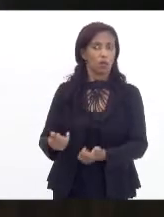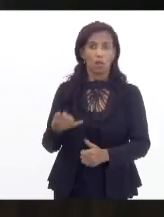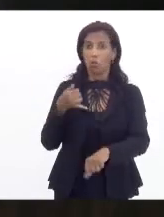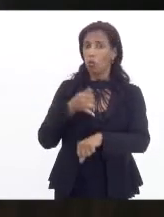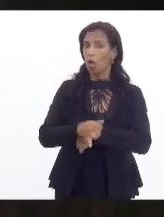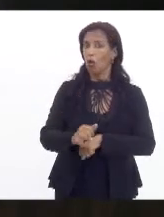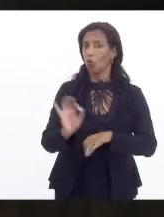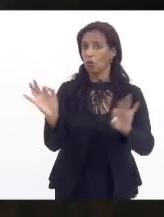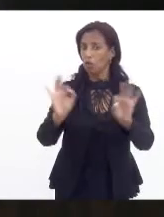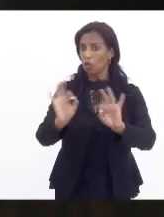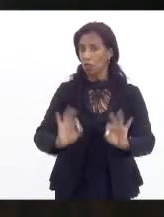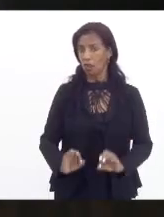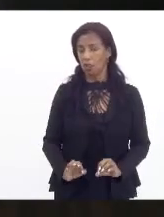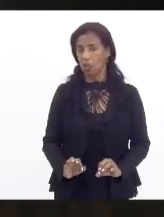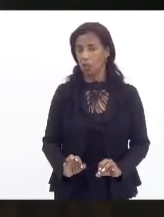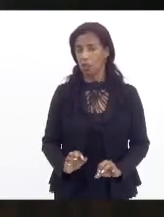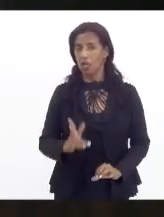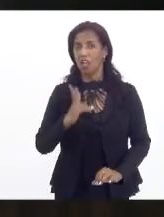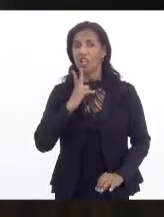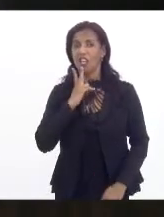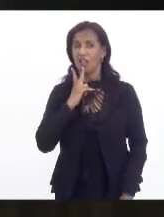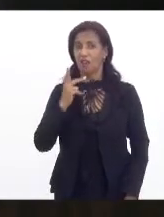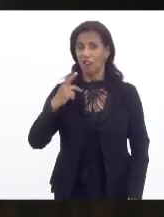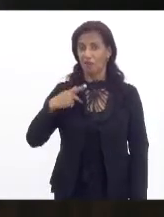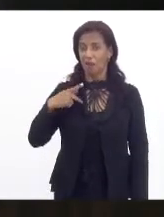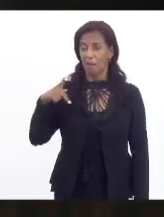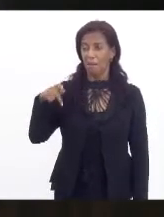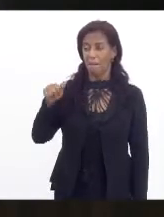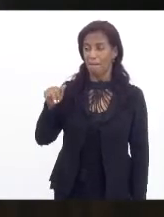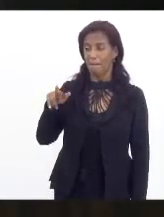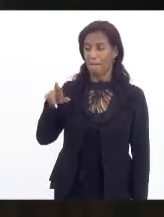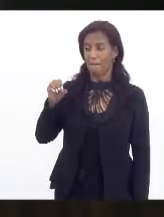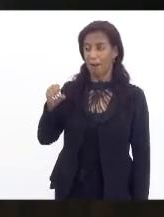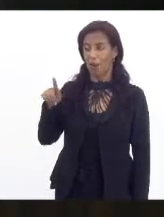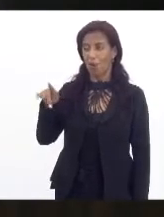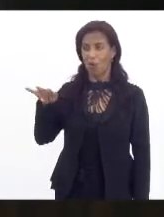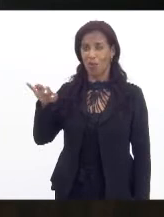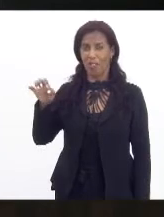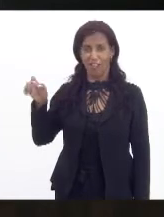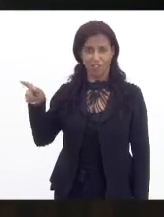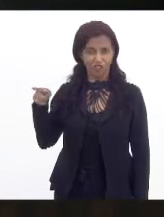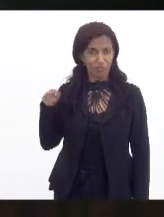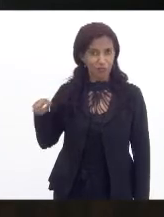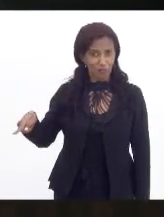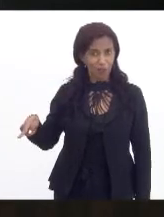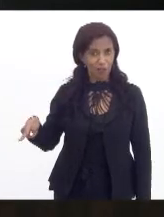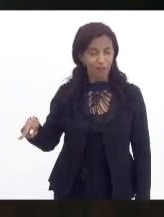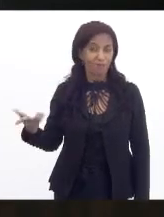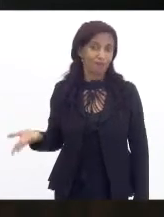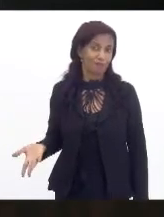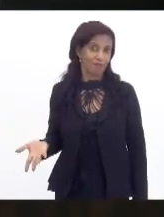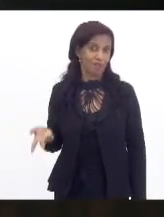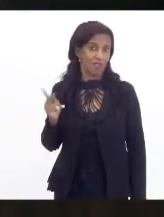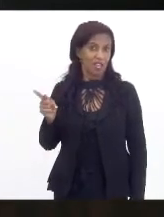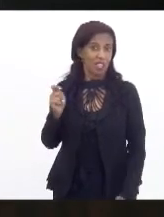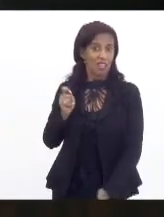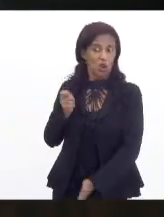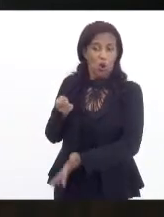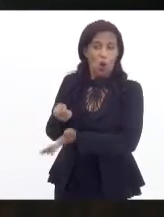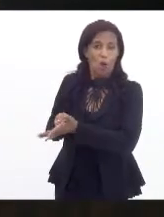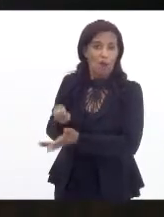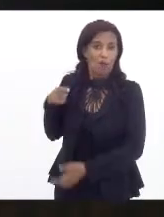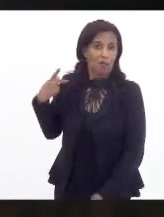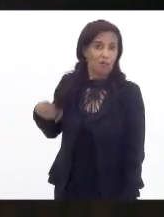ninguém. Ele dizia que era o Paulo Guedes, não é verdade? Que era o posto Ipiranga. E aí tem que cobrar do Paulo